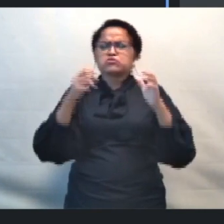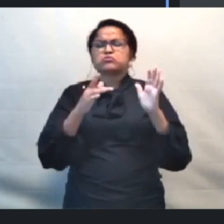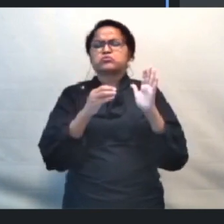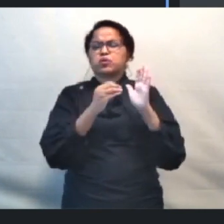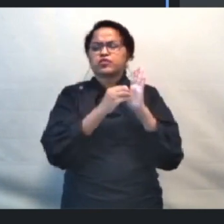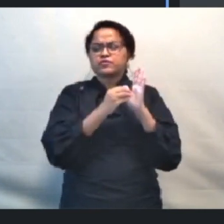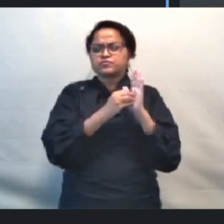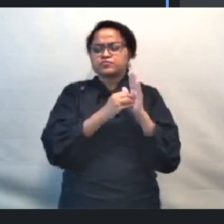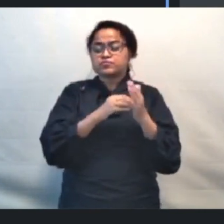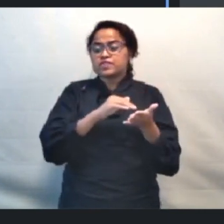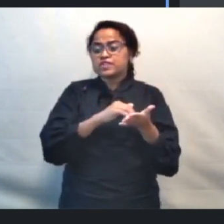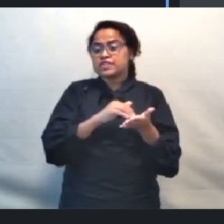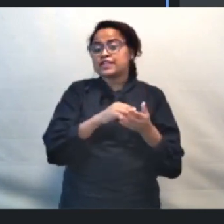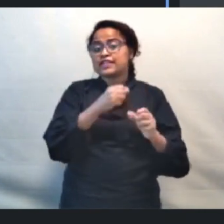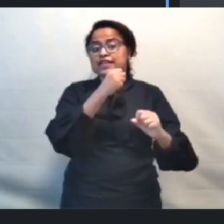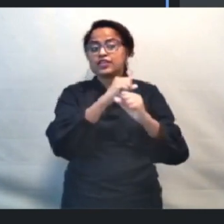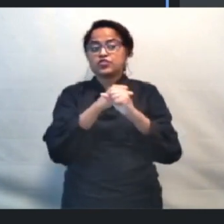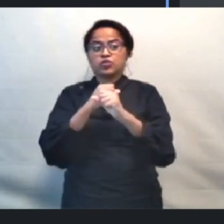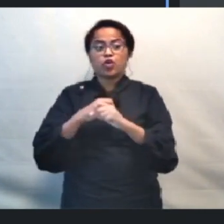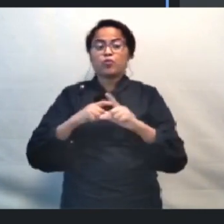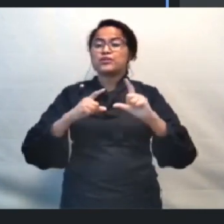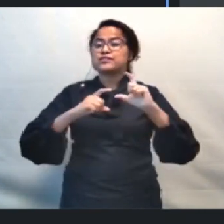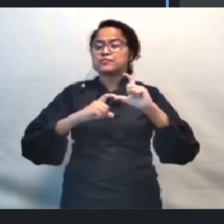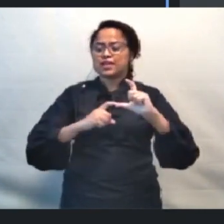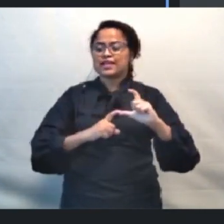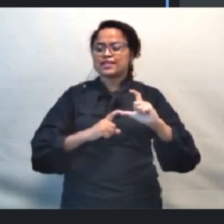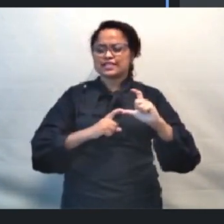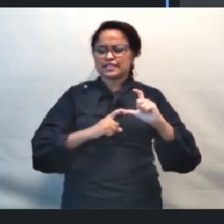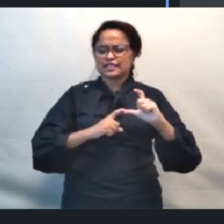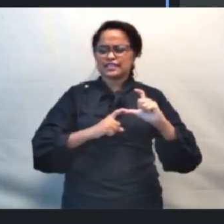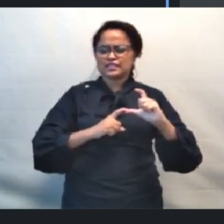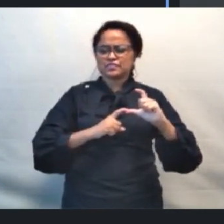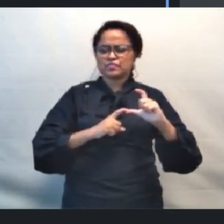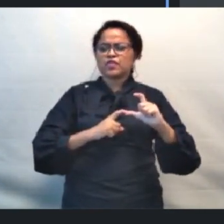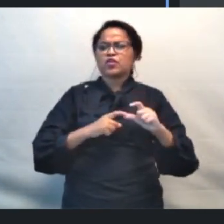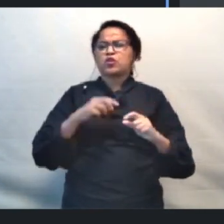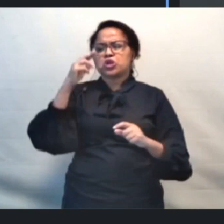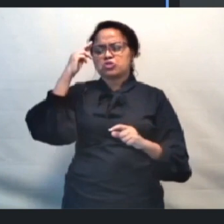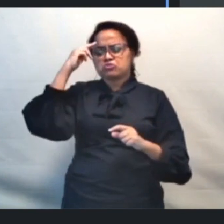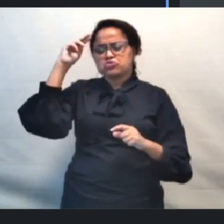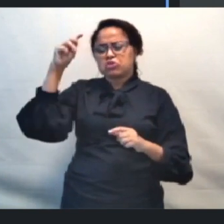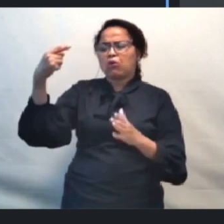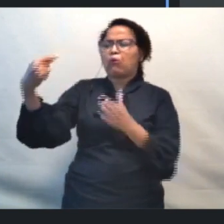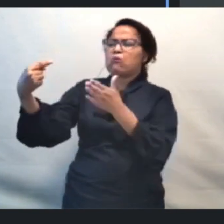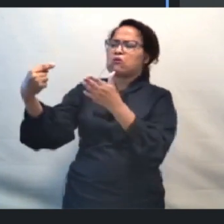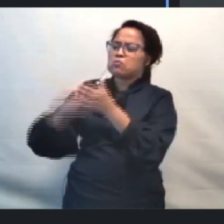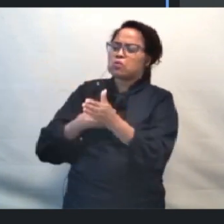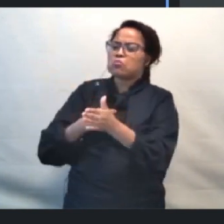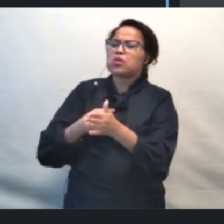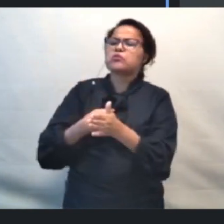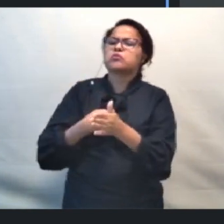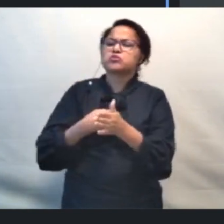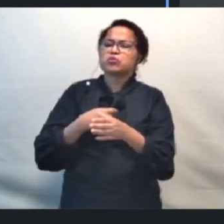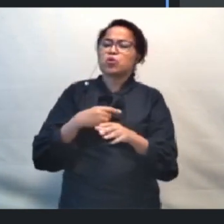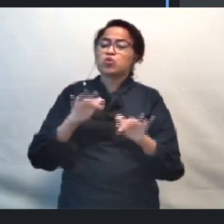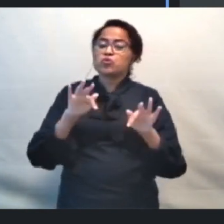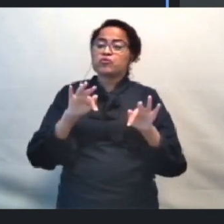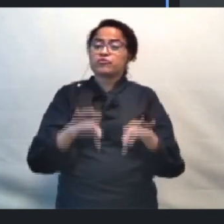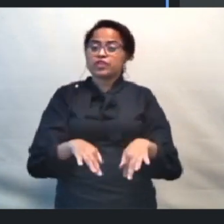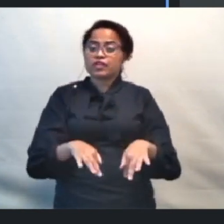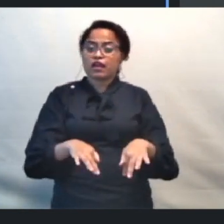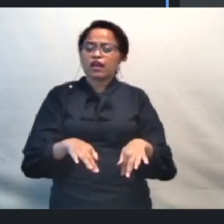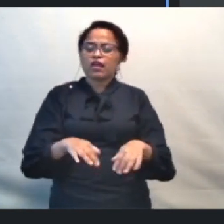de Obras e BH Trans, a qual o senhor havia me perguntado no final do ano passado, início deste